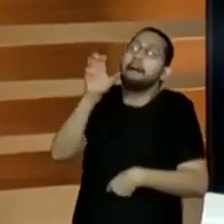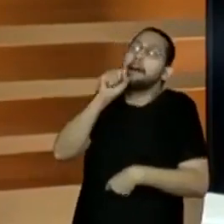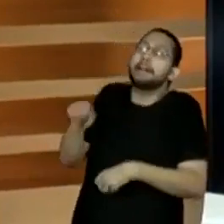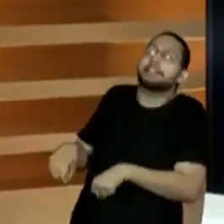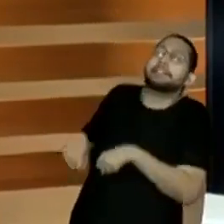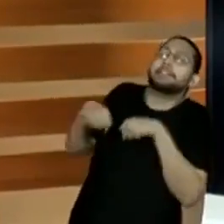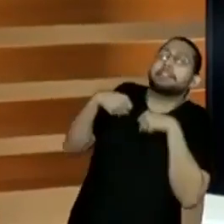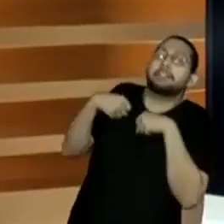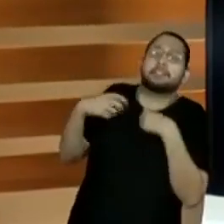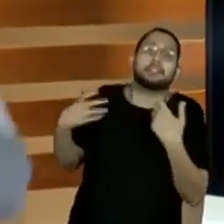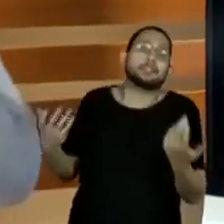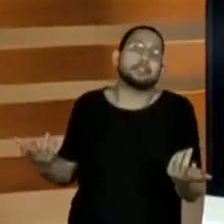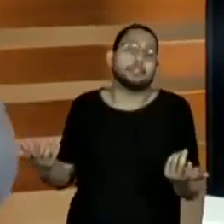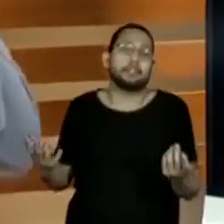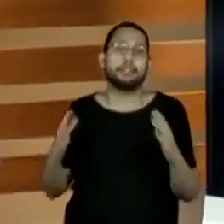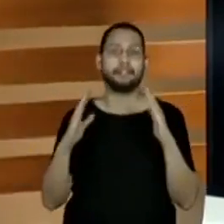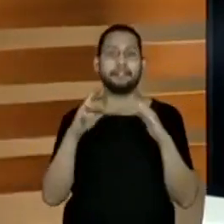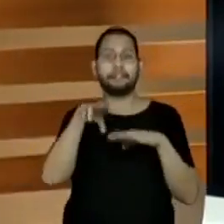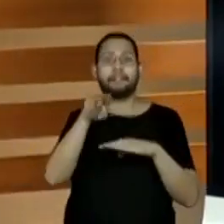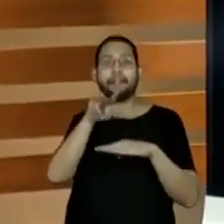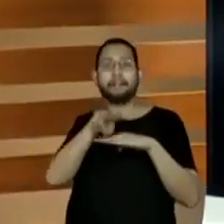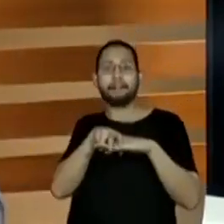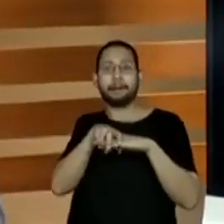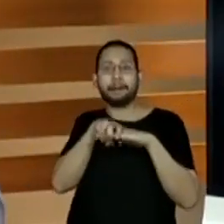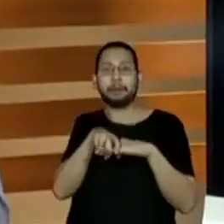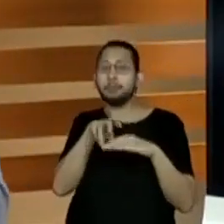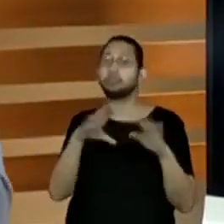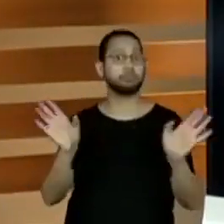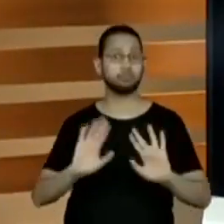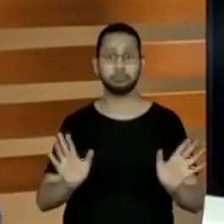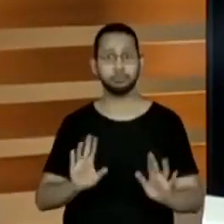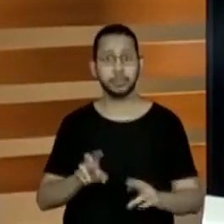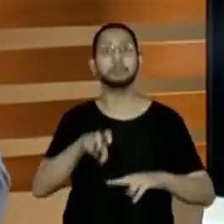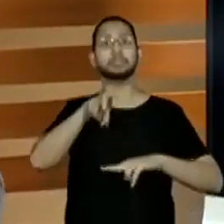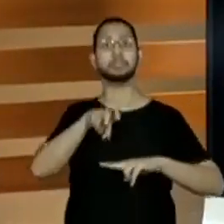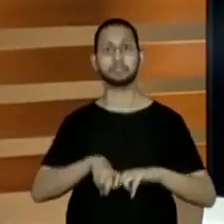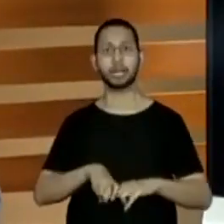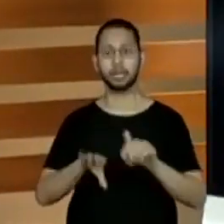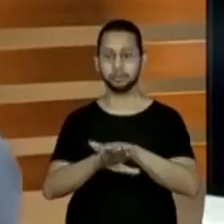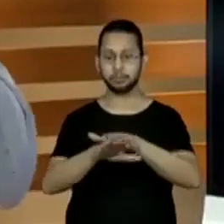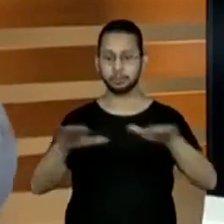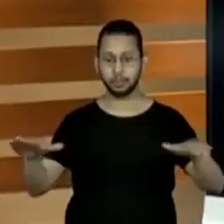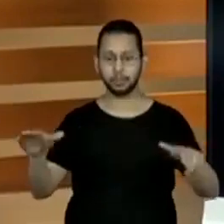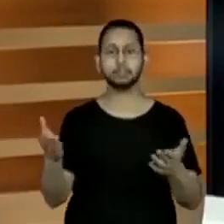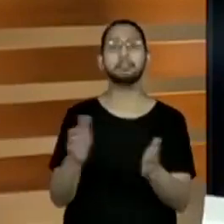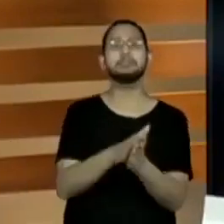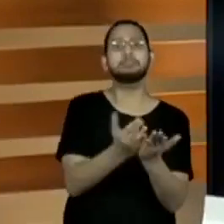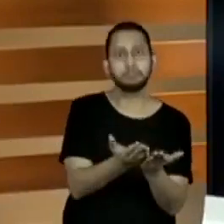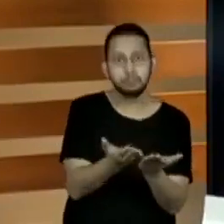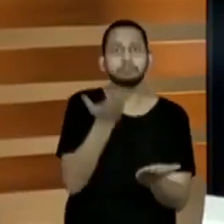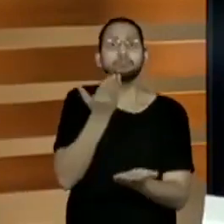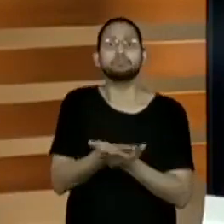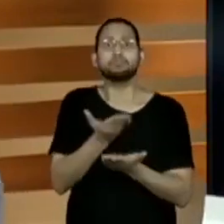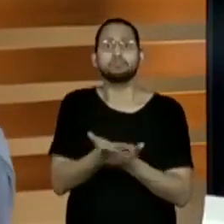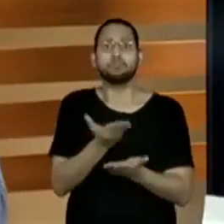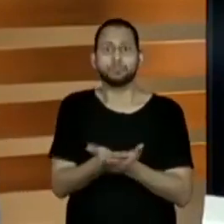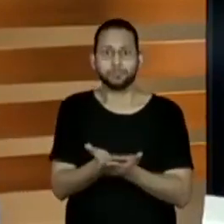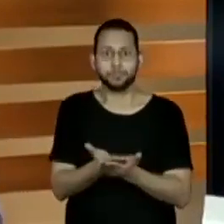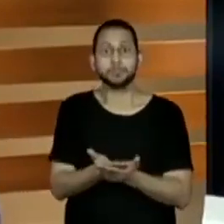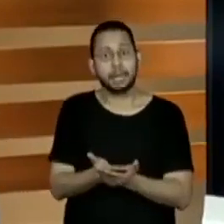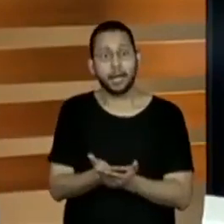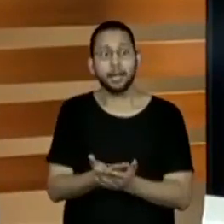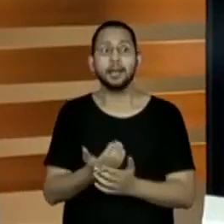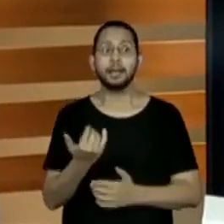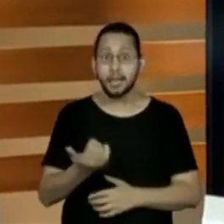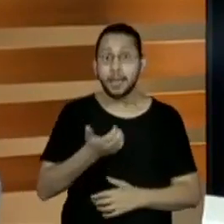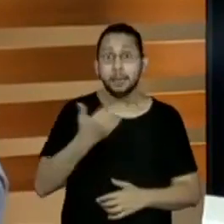aula deitado, organizar um espaço para o estudo. Tudo bem? Outra coisa extremamente importante é tomar